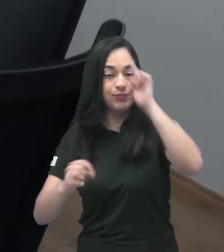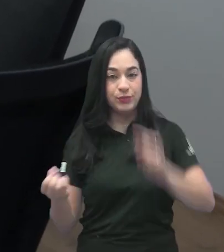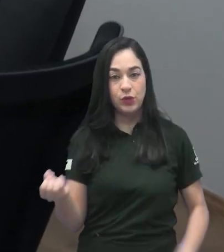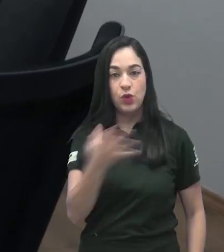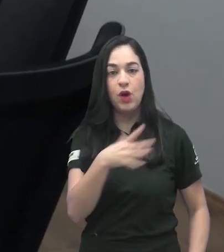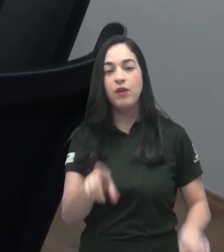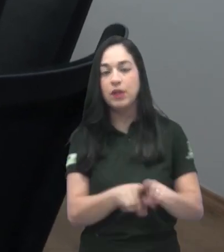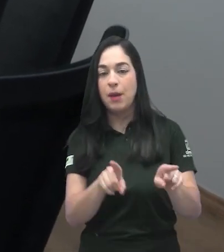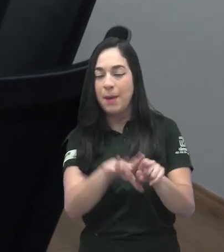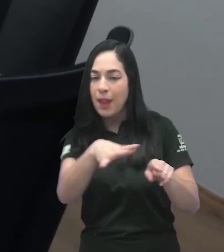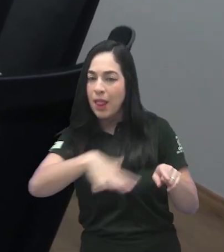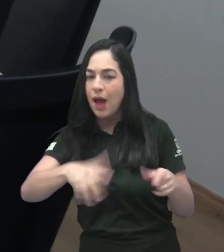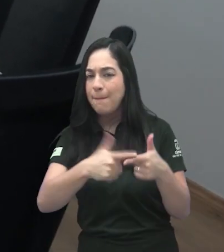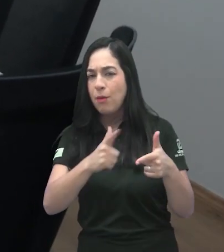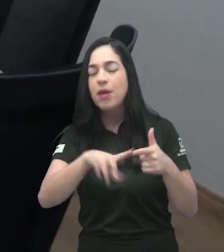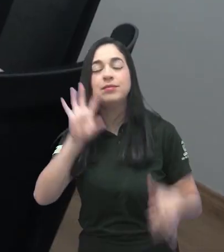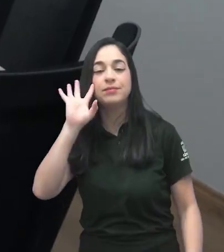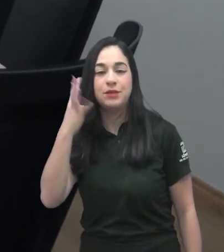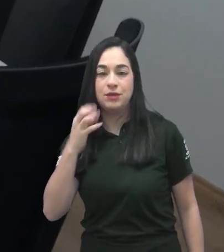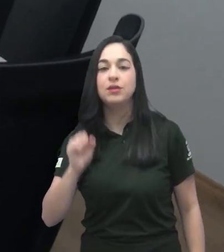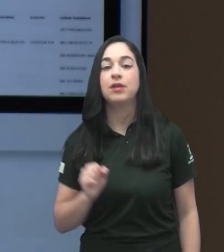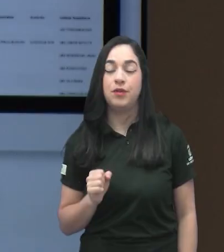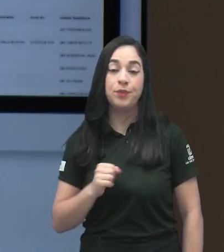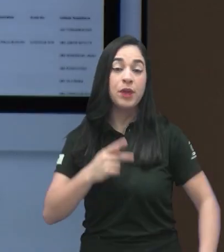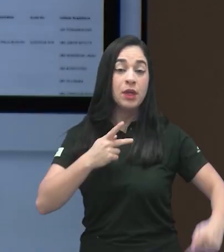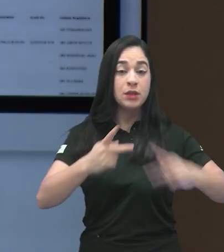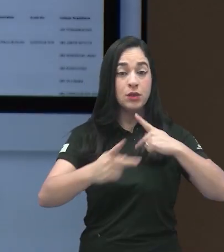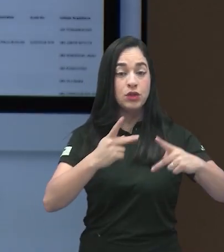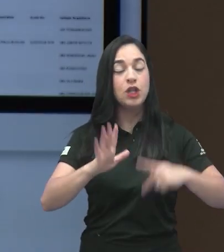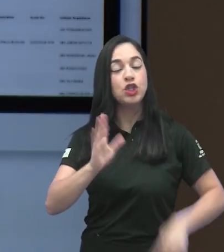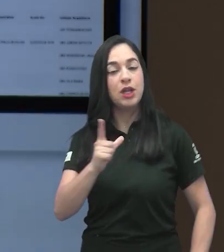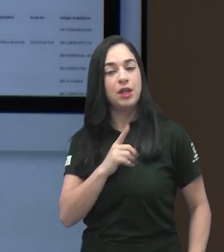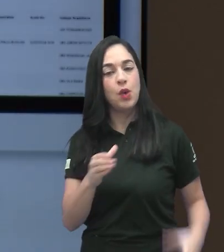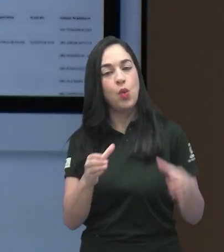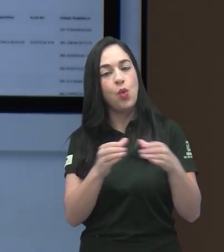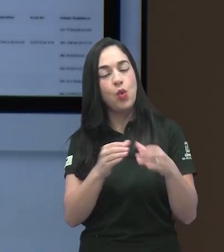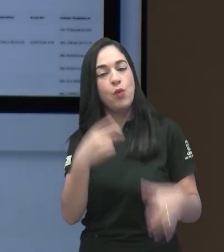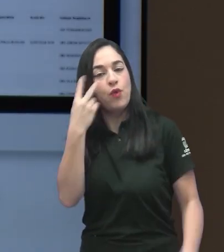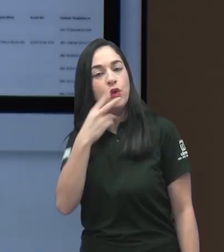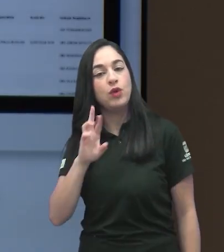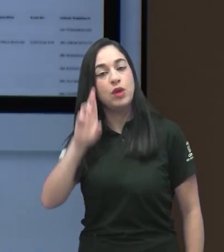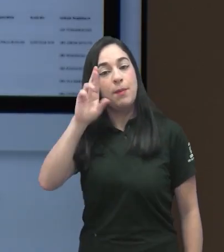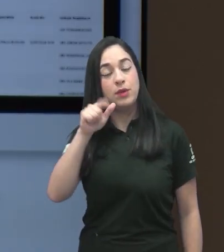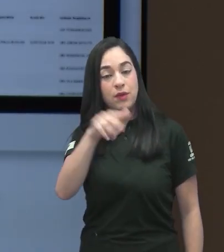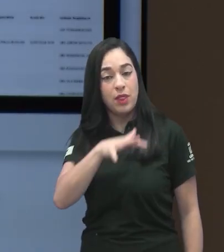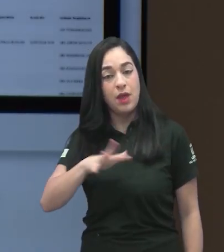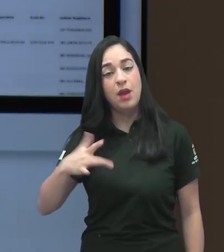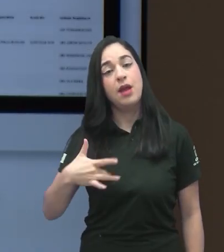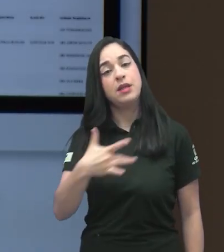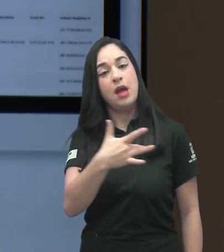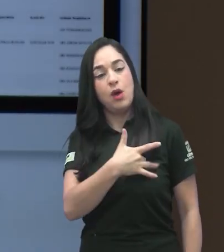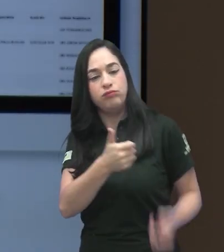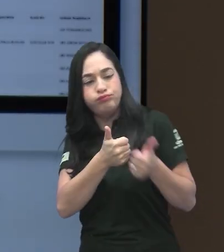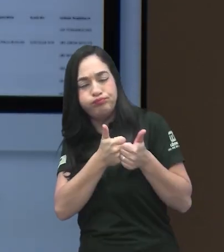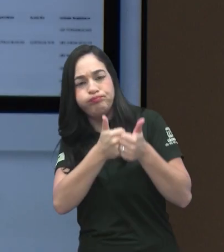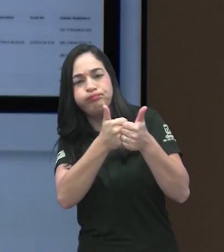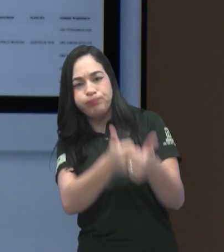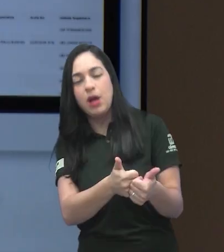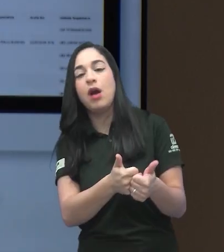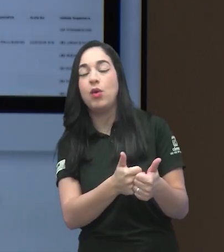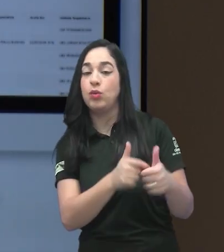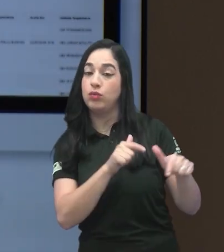de inovações e soluções na área. São José já possui um comitê de inovação em saúde, que